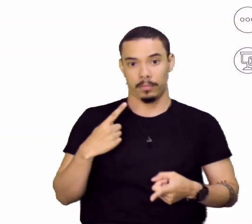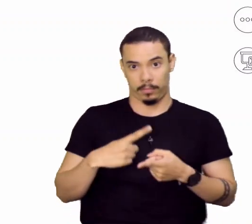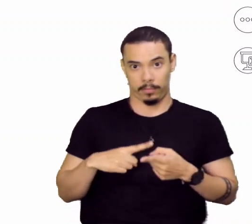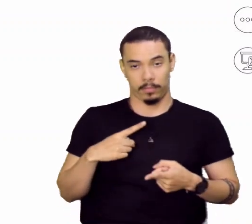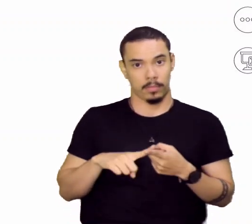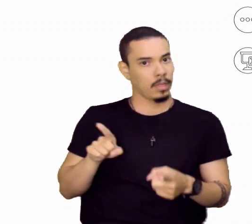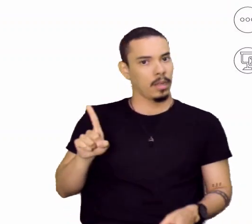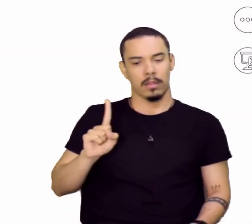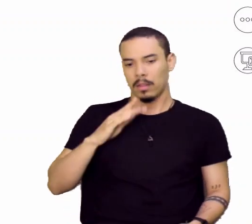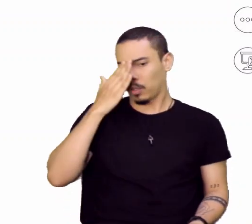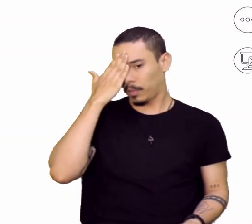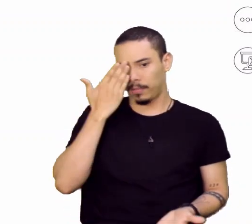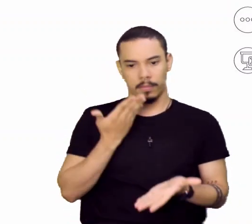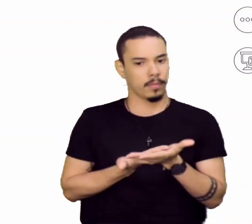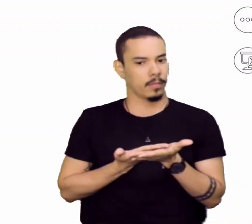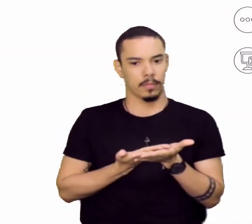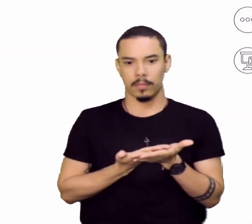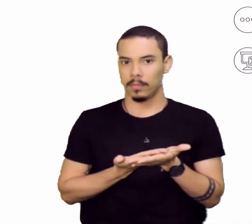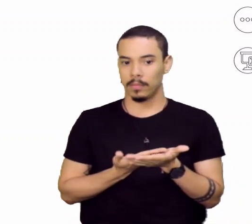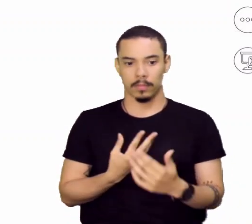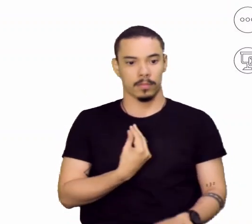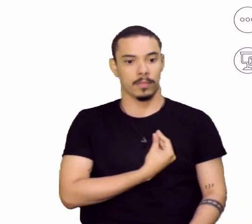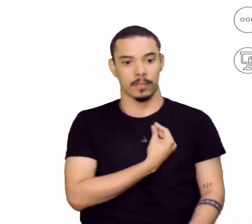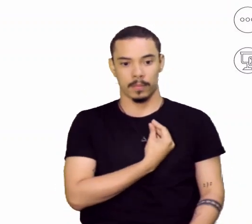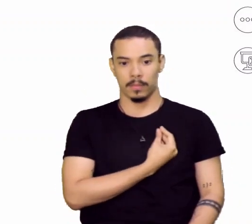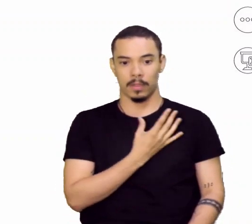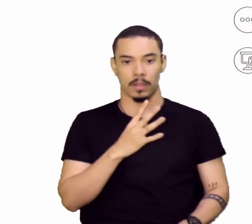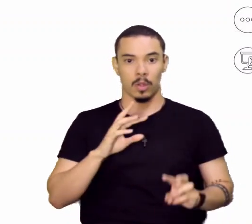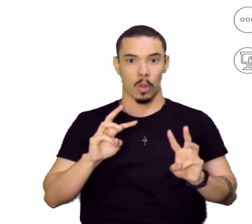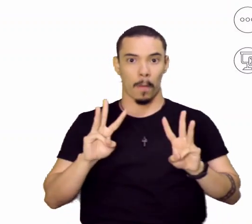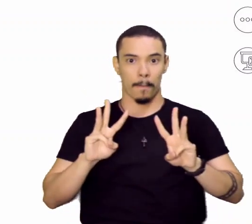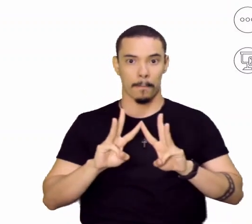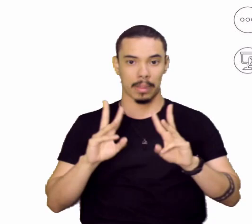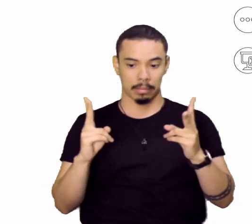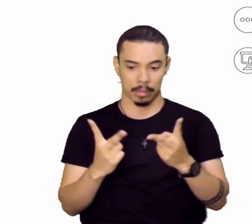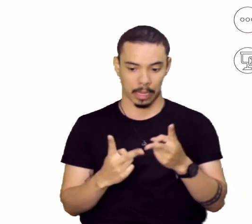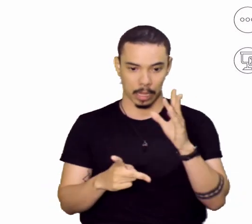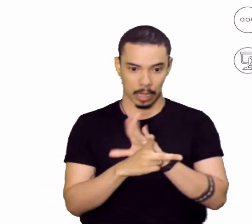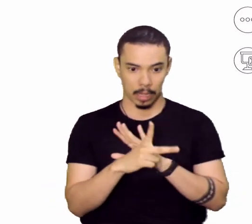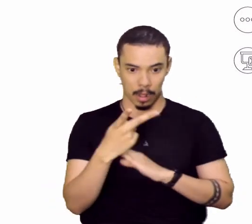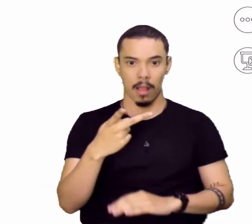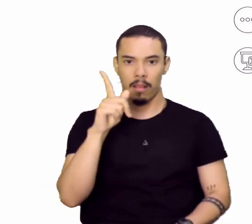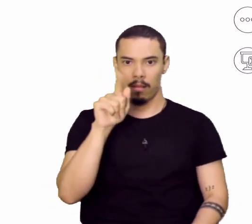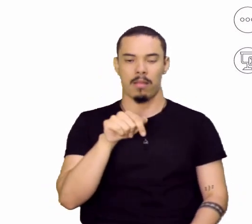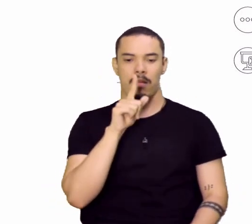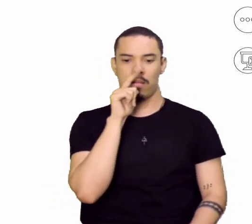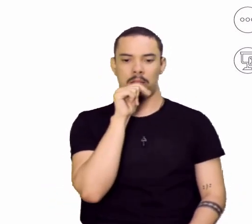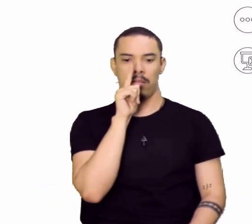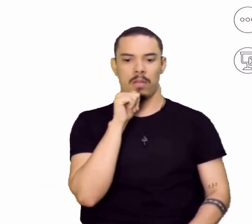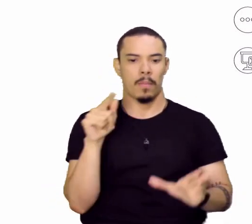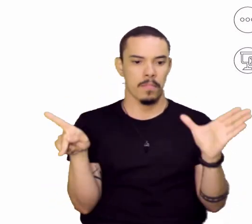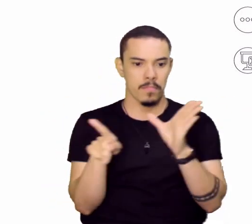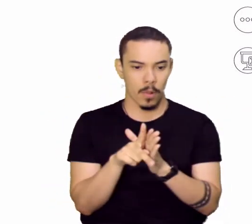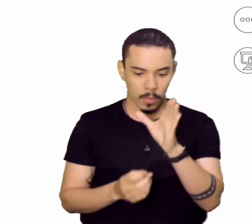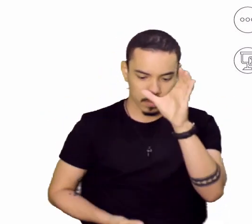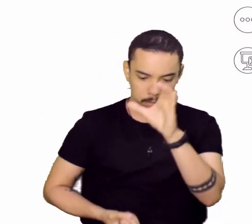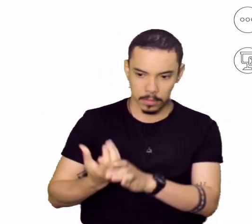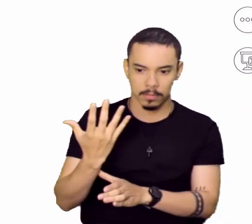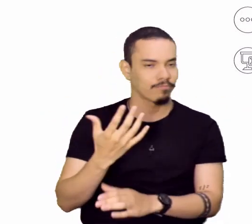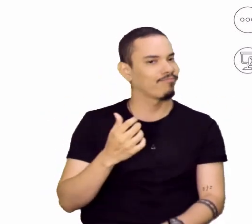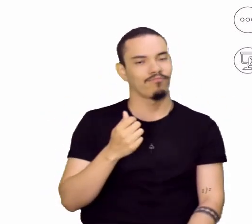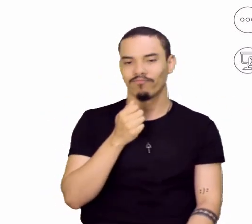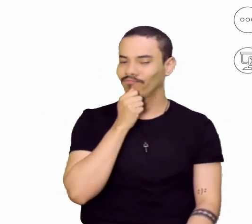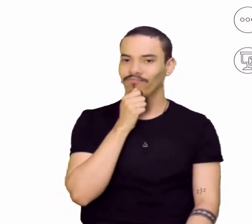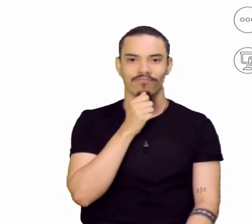não acreditava que esteja na materialidade, na água, a origem da própria materialidade. Ou seja,